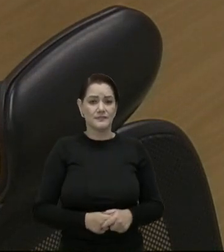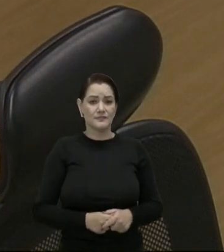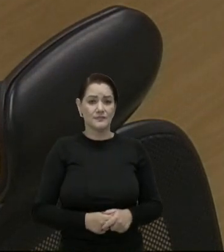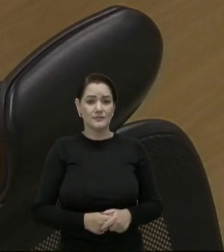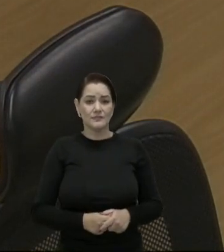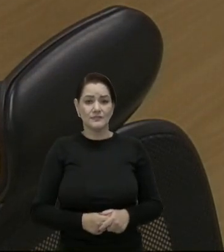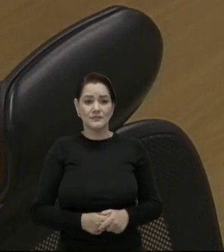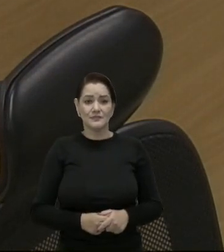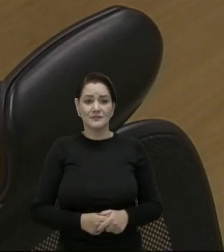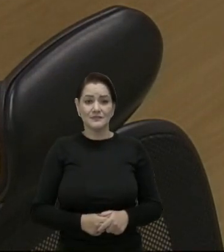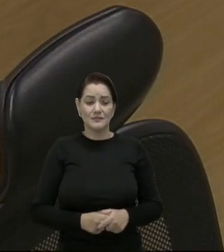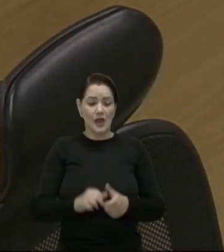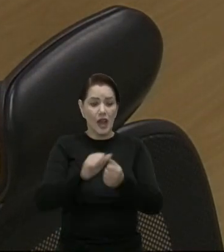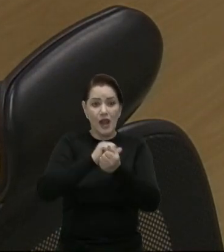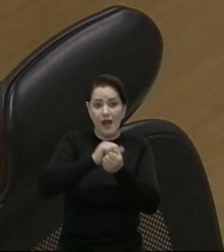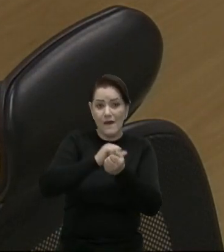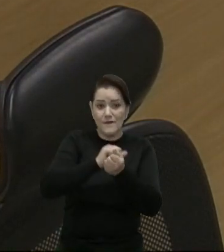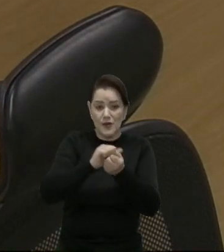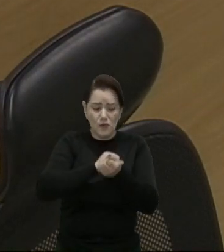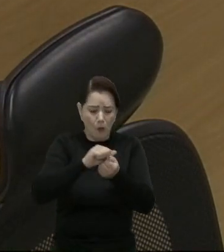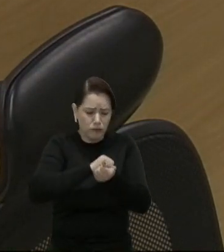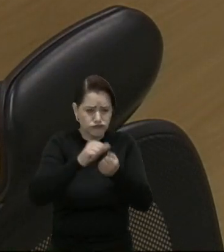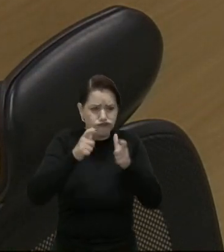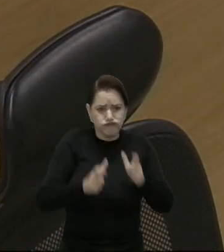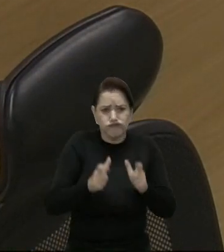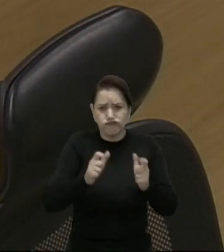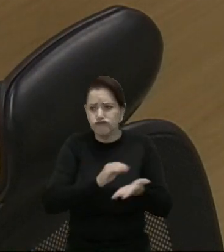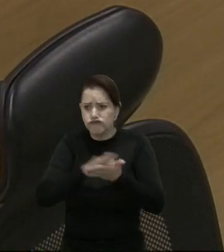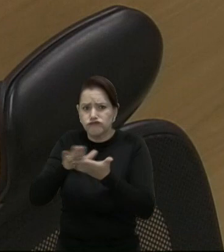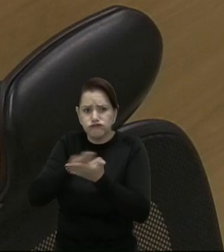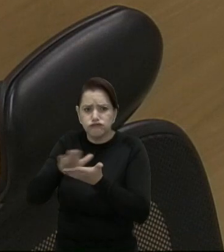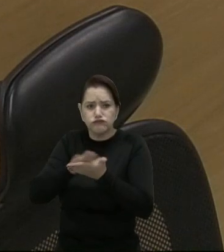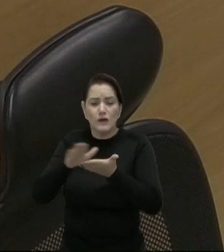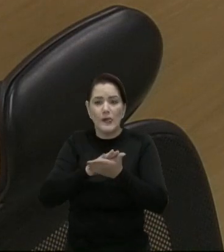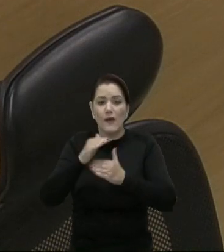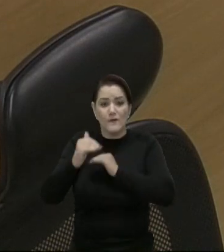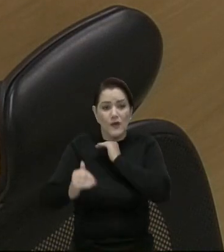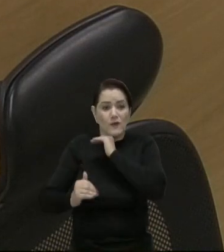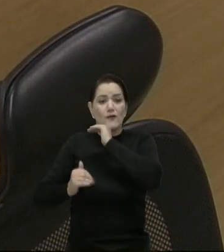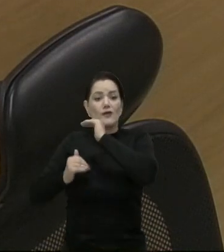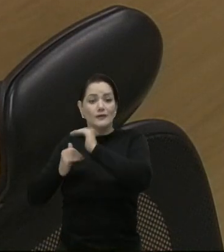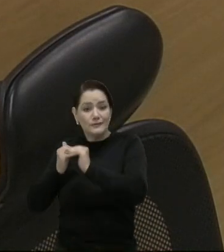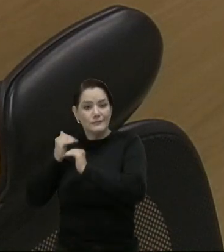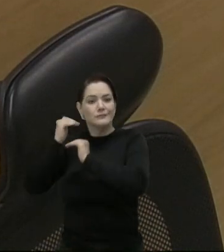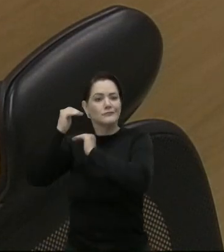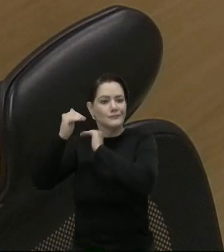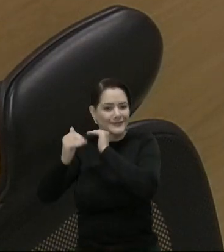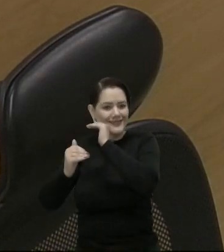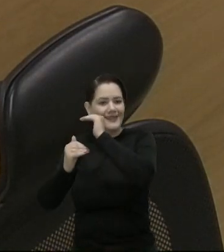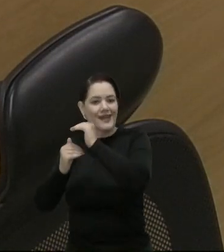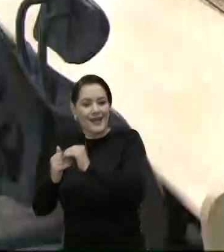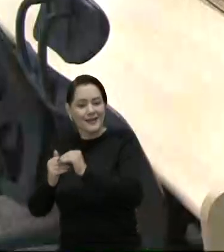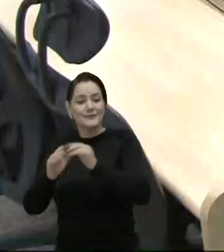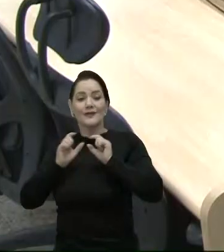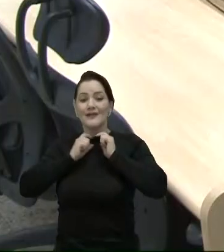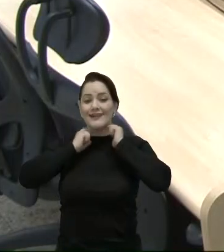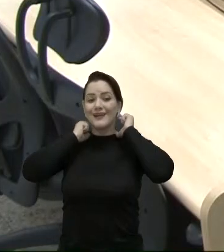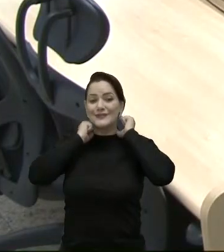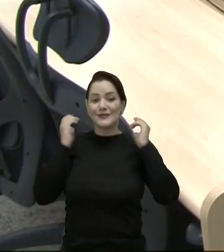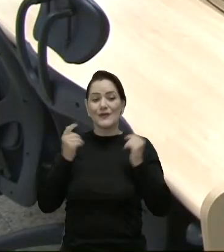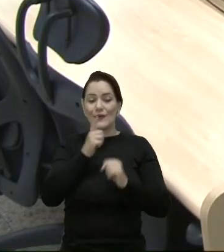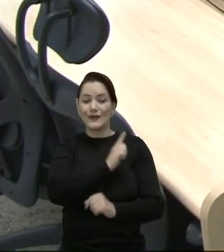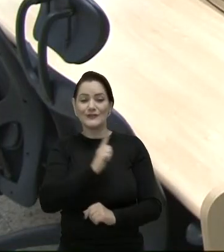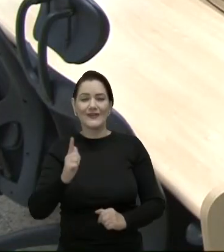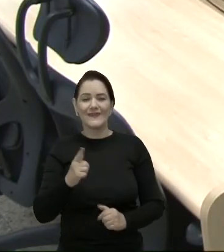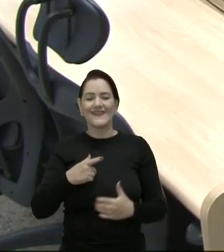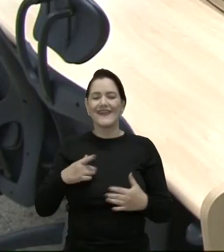lavador de pratos e foi evoluindo. Comim, garçom e gerente. Fica feliz quando o